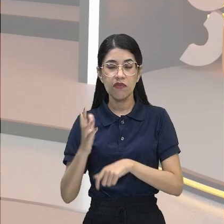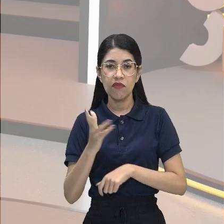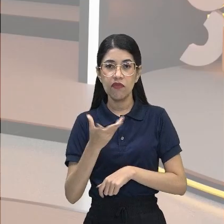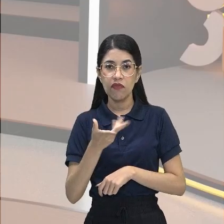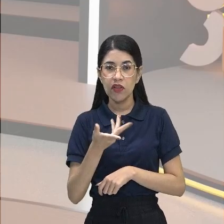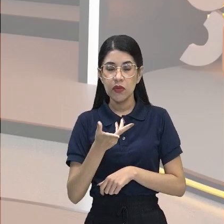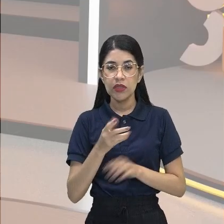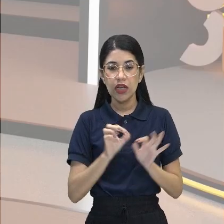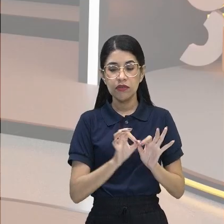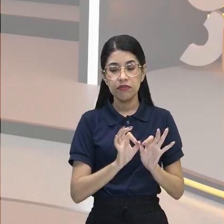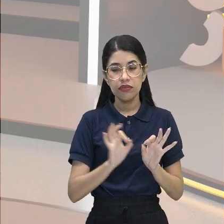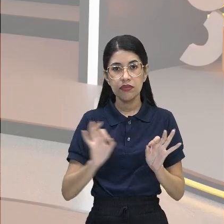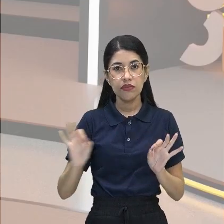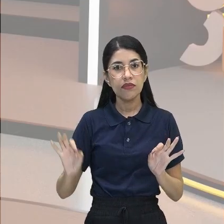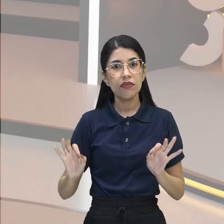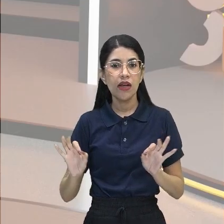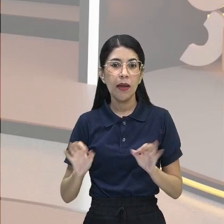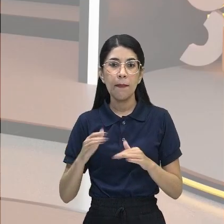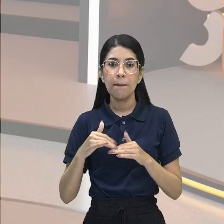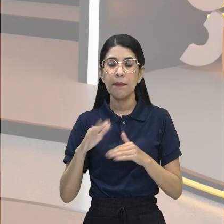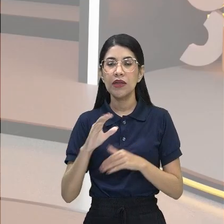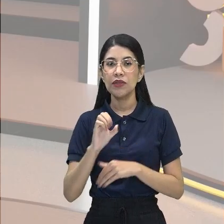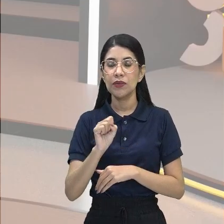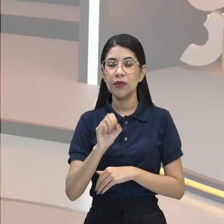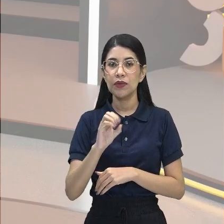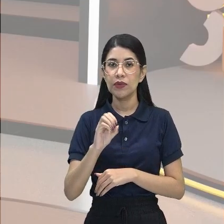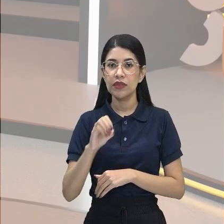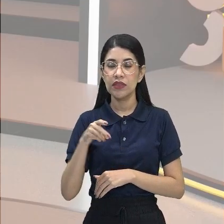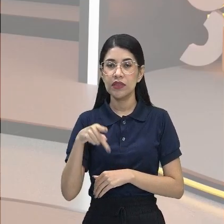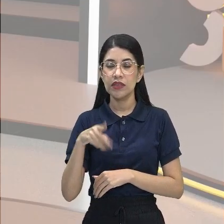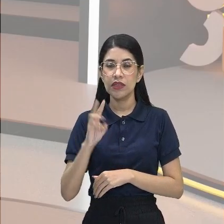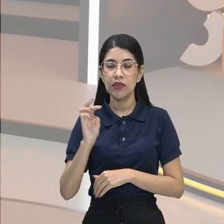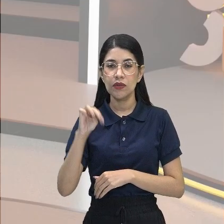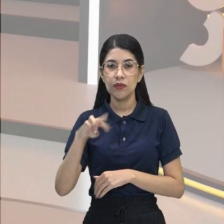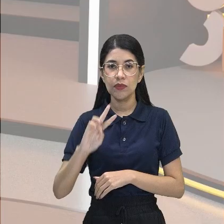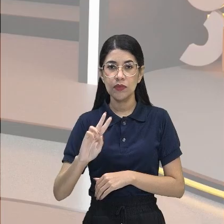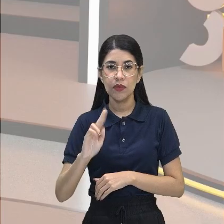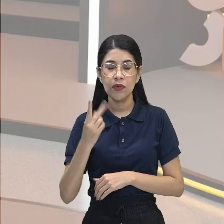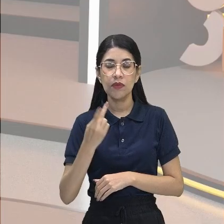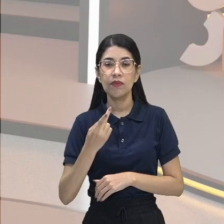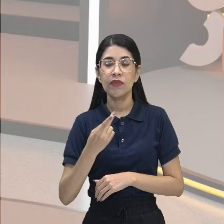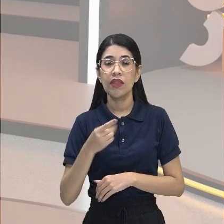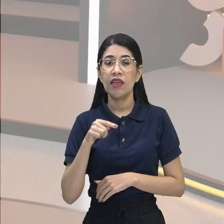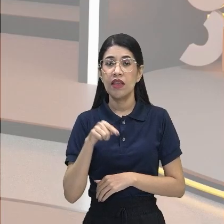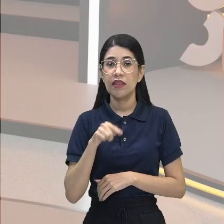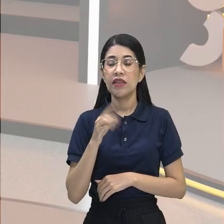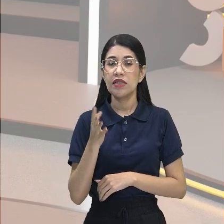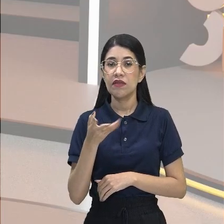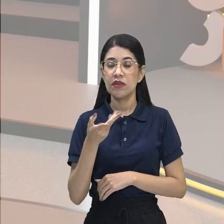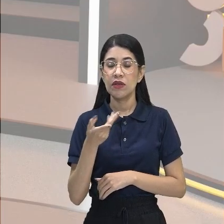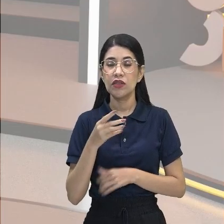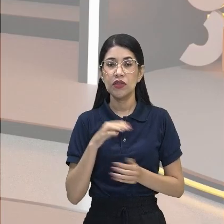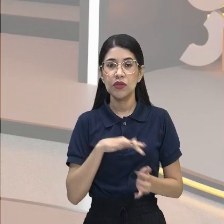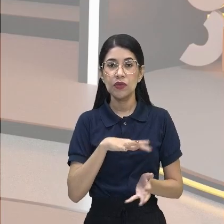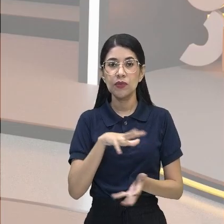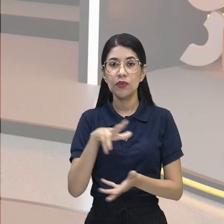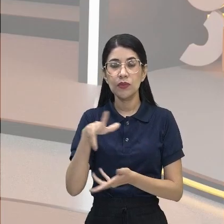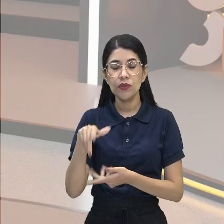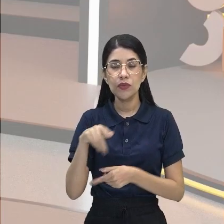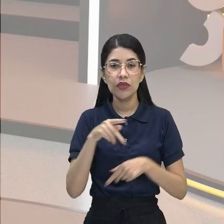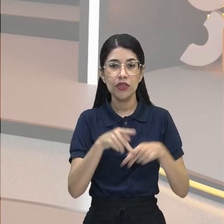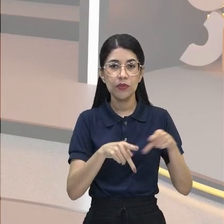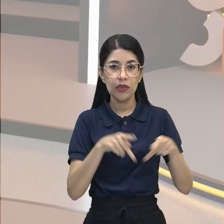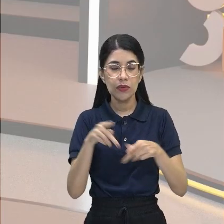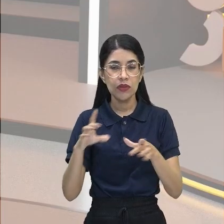ali superiores a 800 km por hora. É nessa velocidade aqui que o mundo, que as pessoas